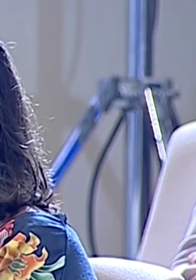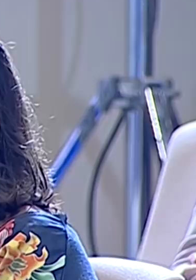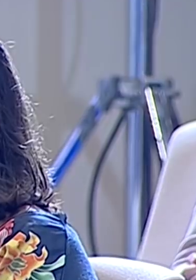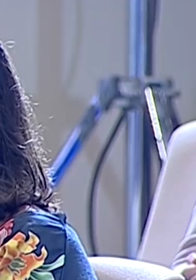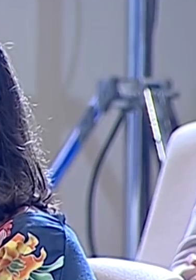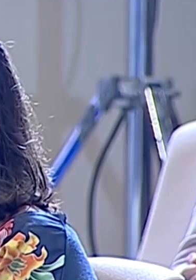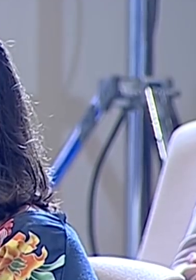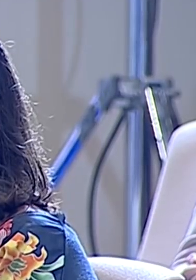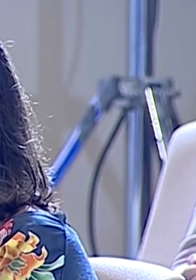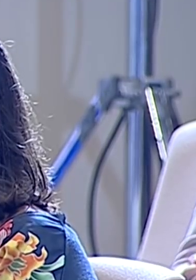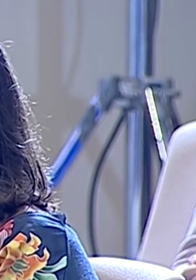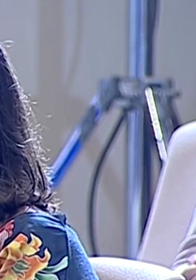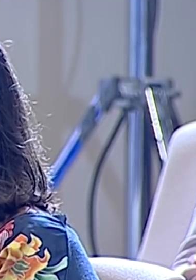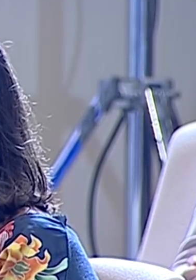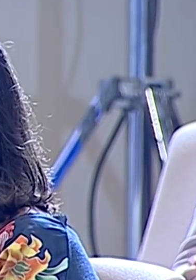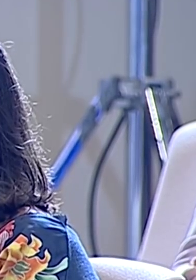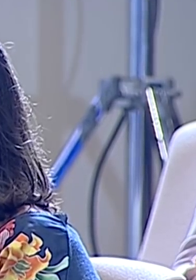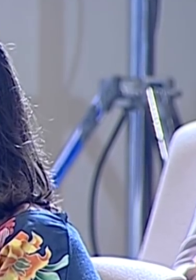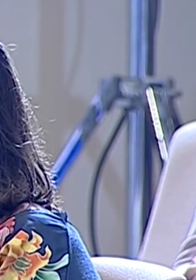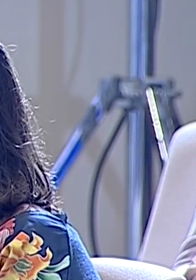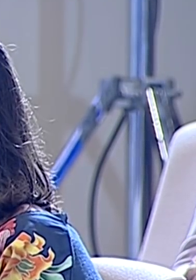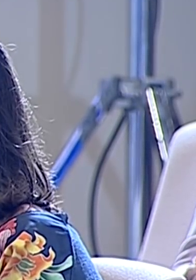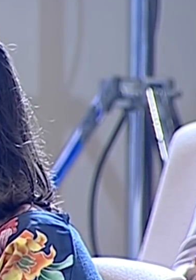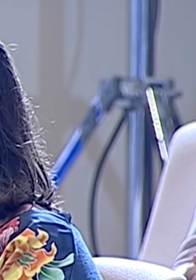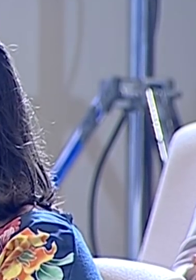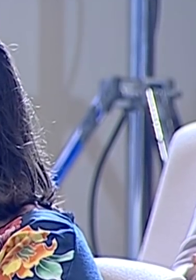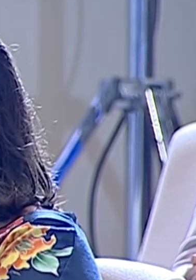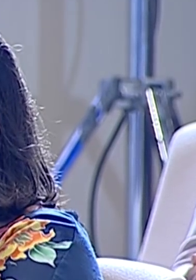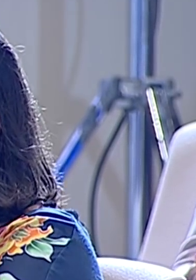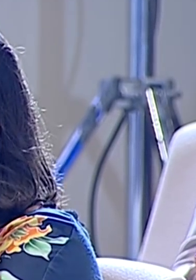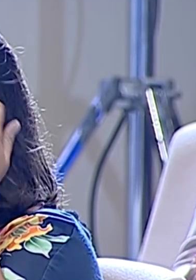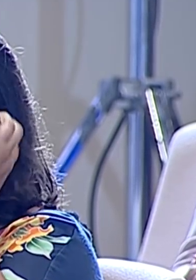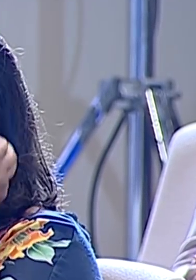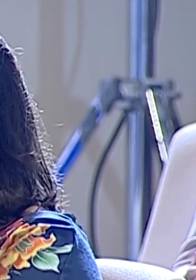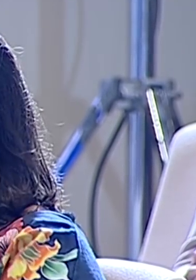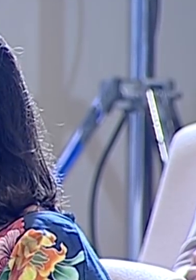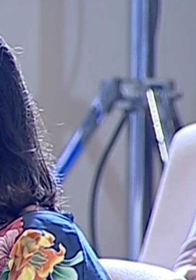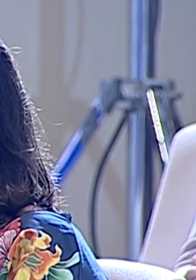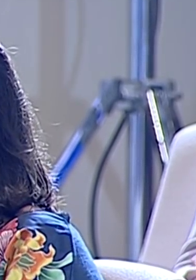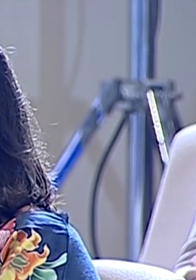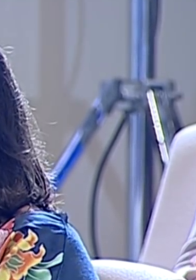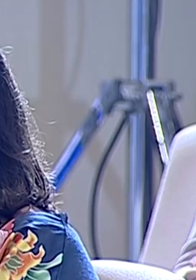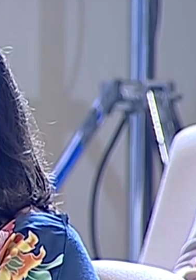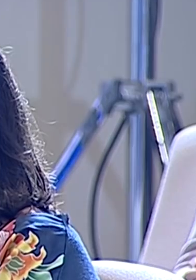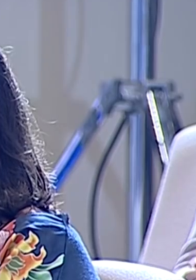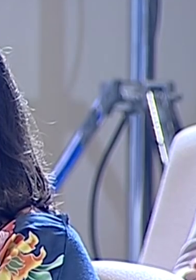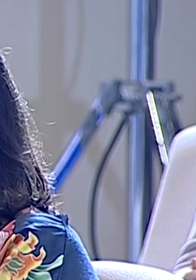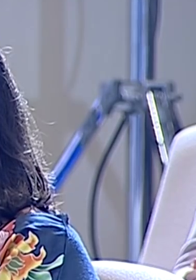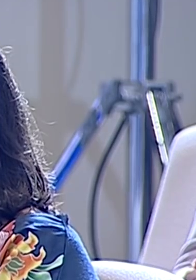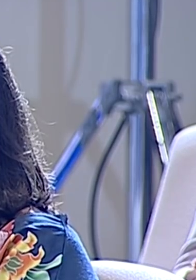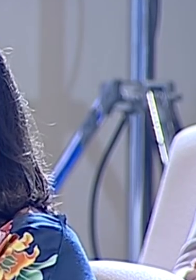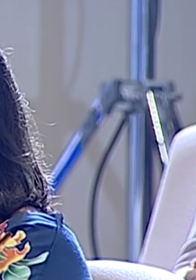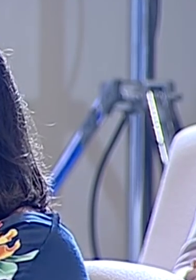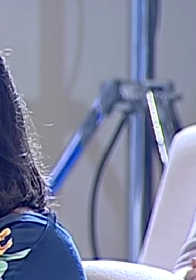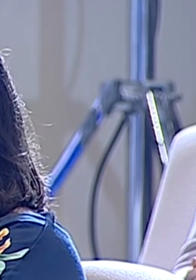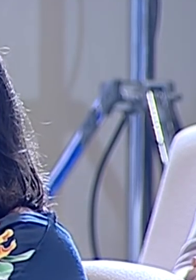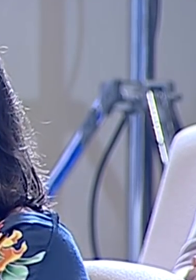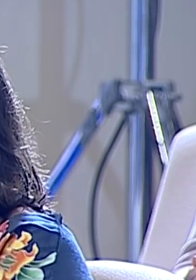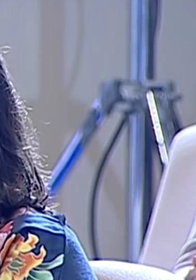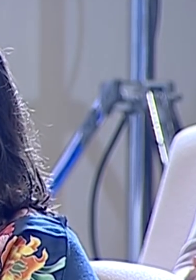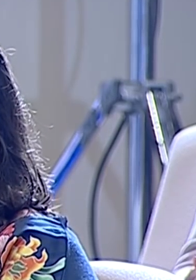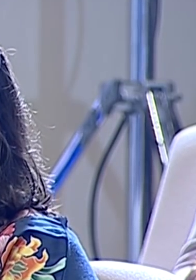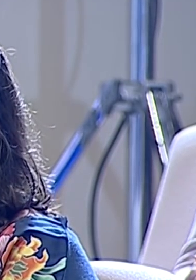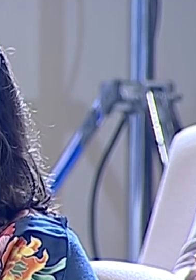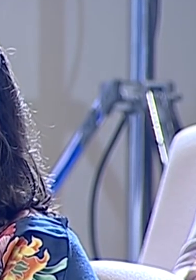que é possível, né, garantir isso? E se o senhor teme, né, que essa questão possa causar algum tipo